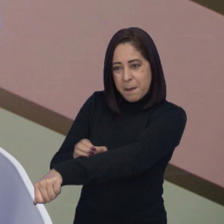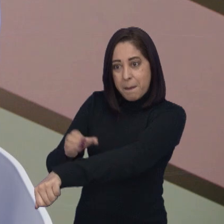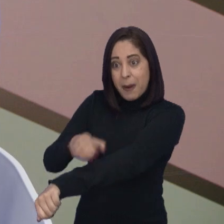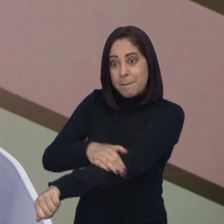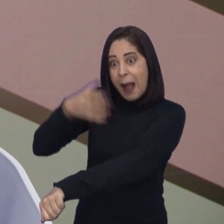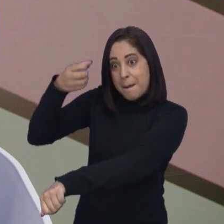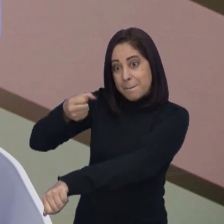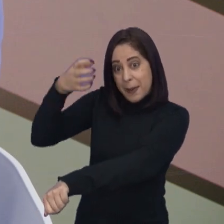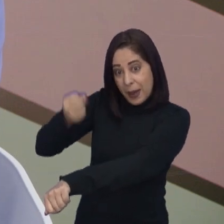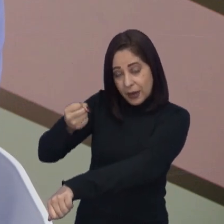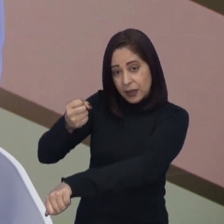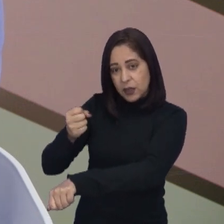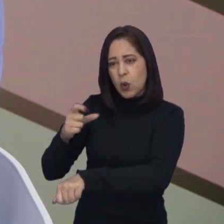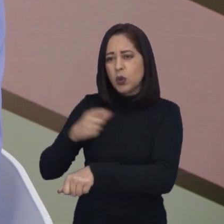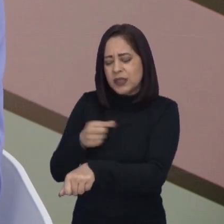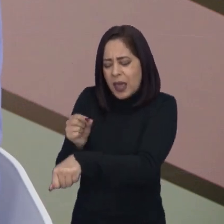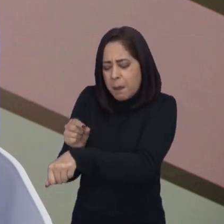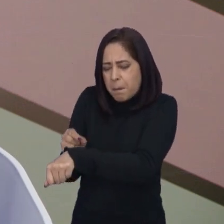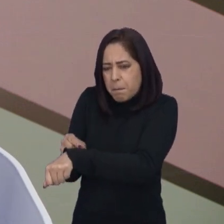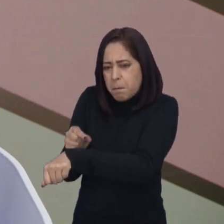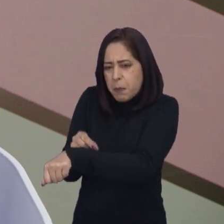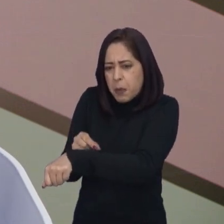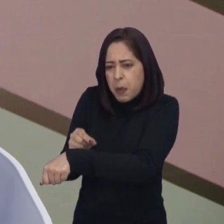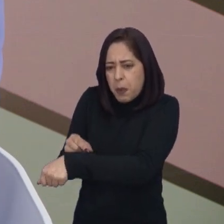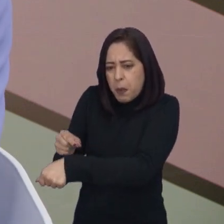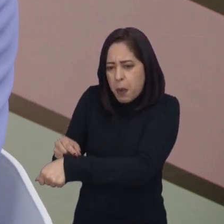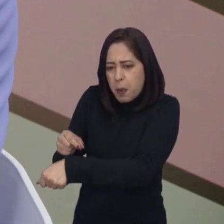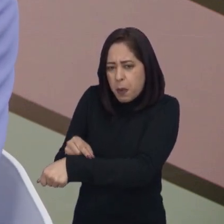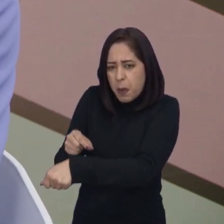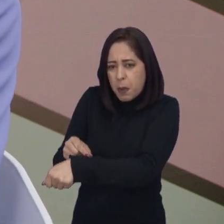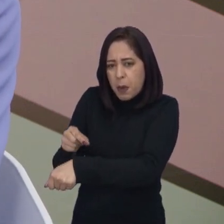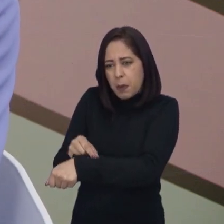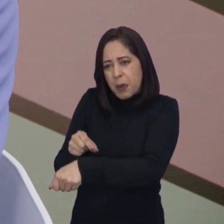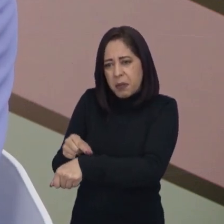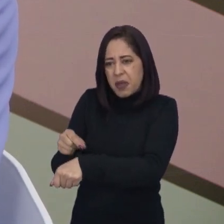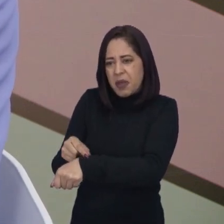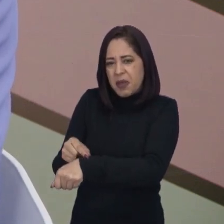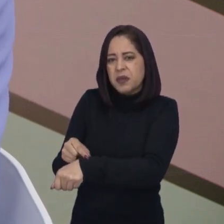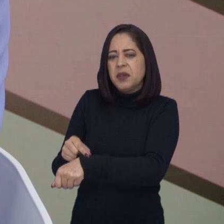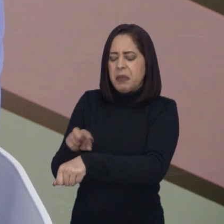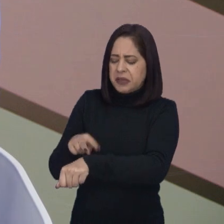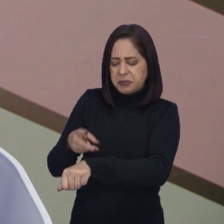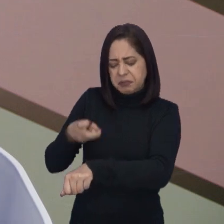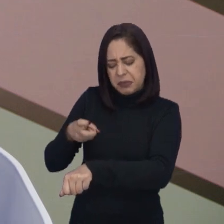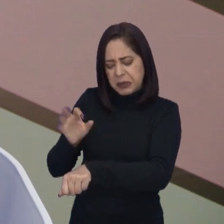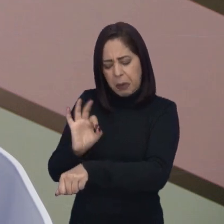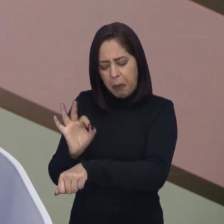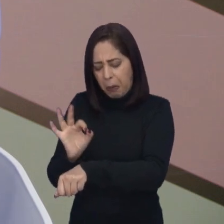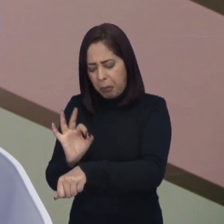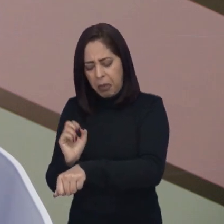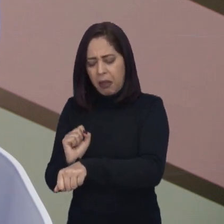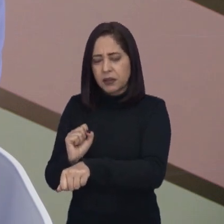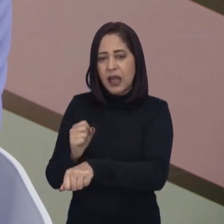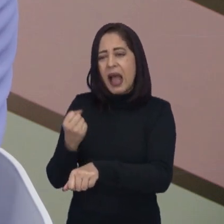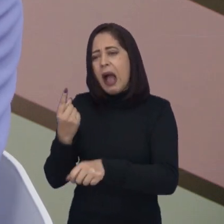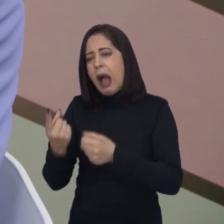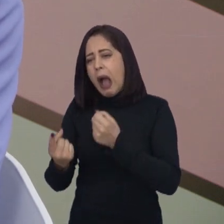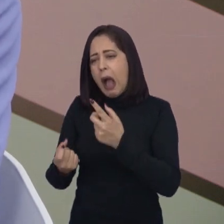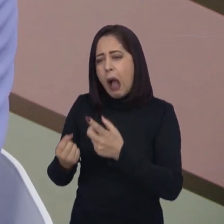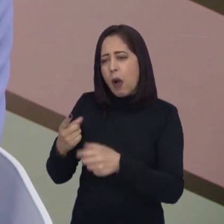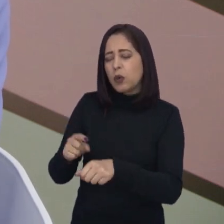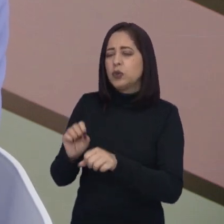Então, começa-se com manchinhas, muitas vezes assintomáticas. Alguns pacientes relatam que pode ter